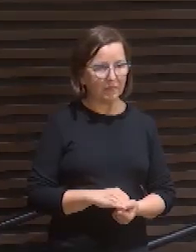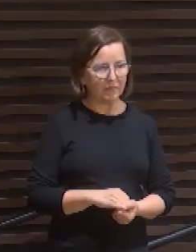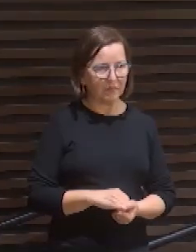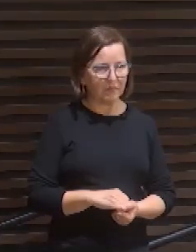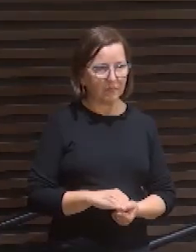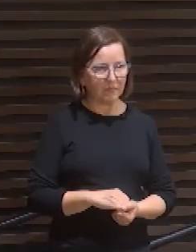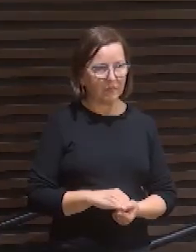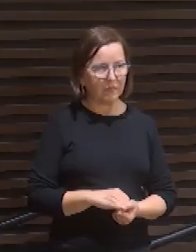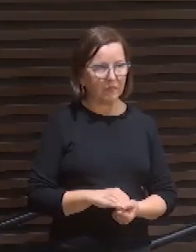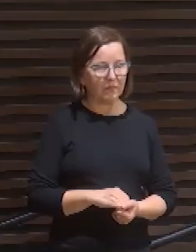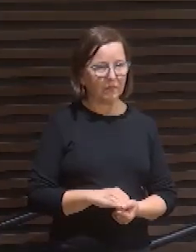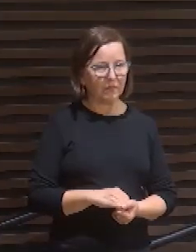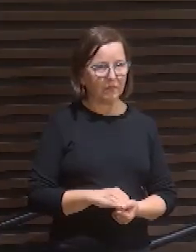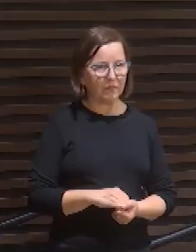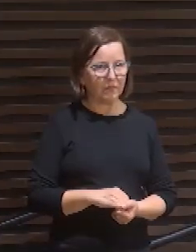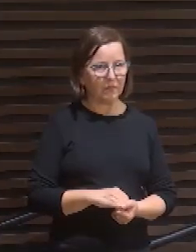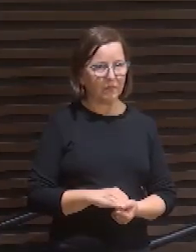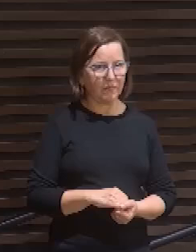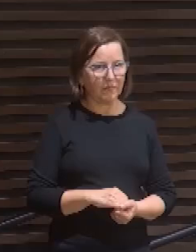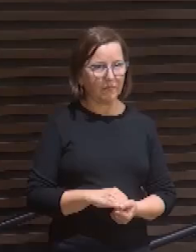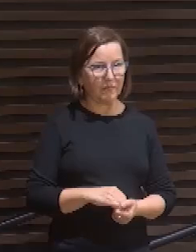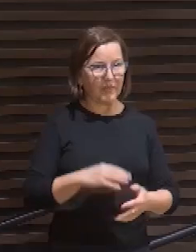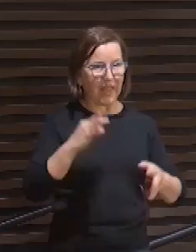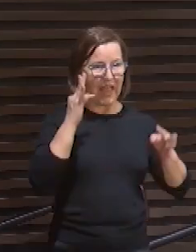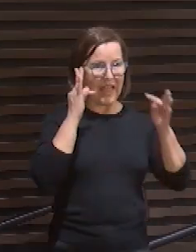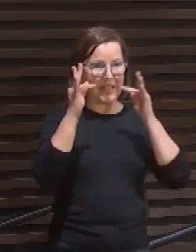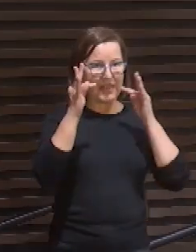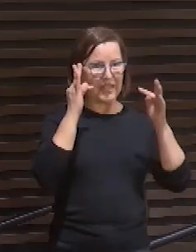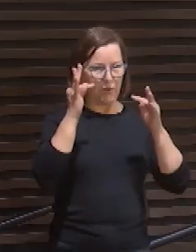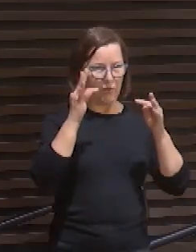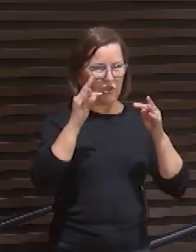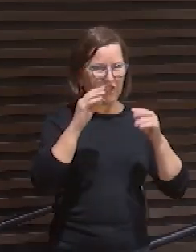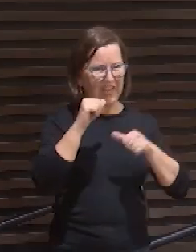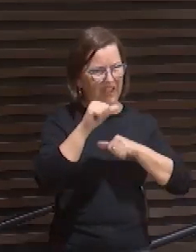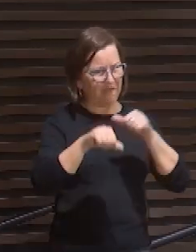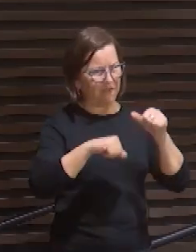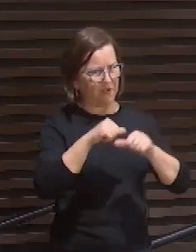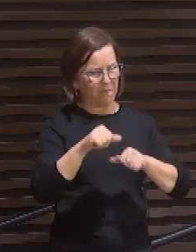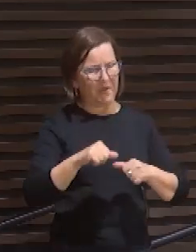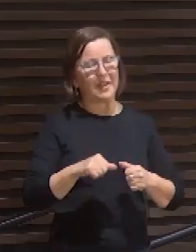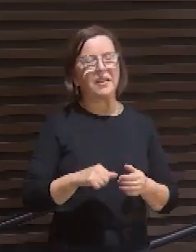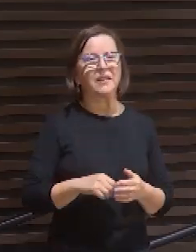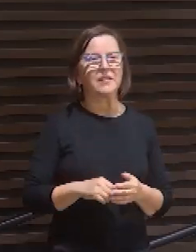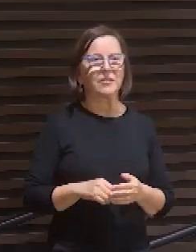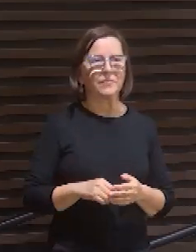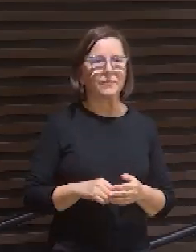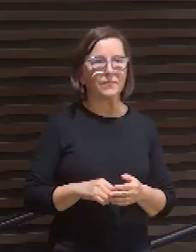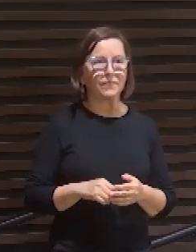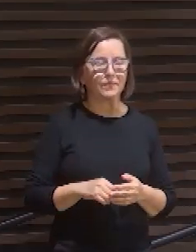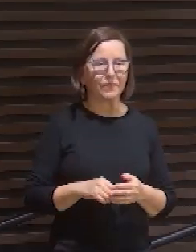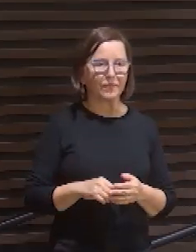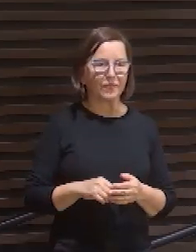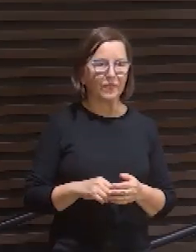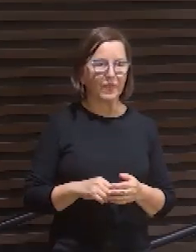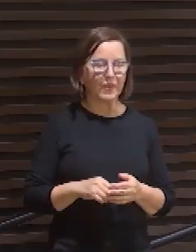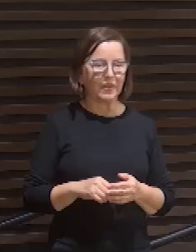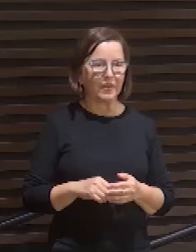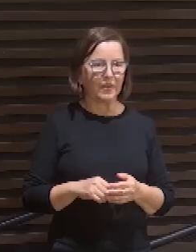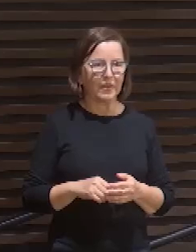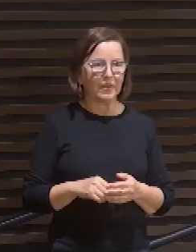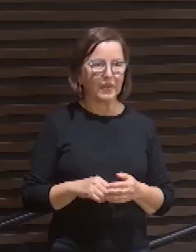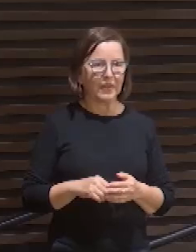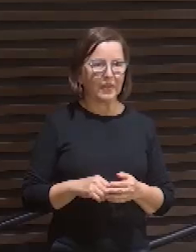A teologia reformada, ela tem como crucial no Novo Testamento esse texto.